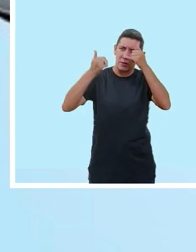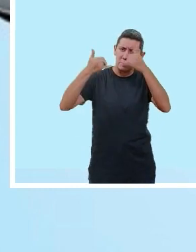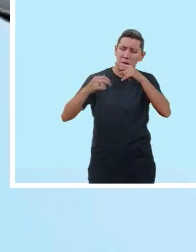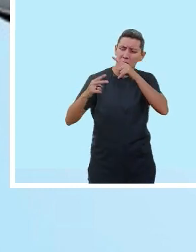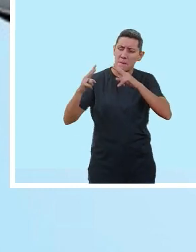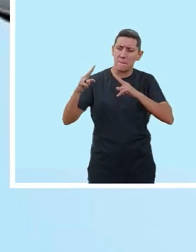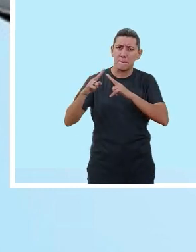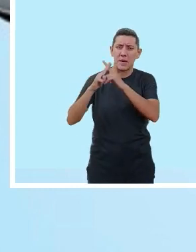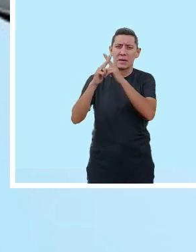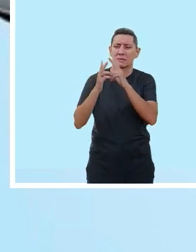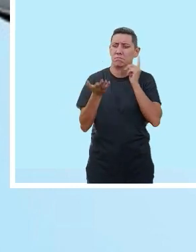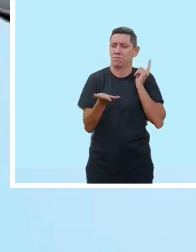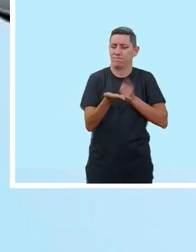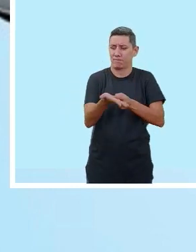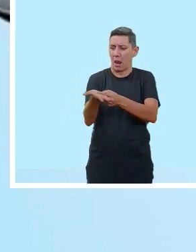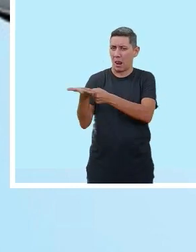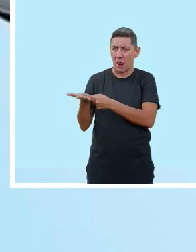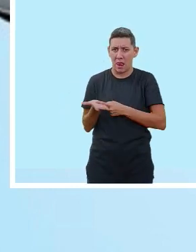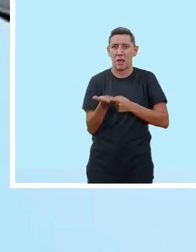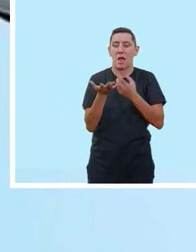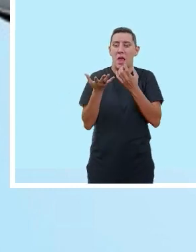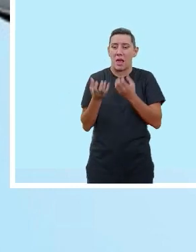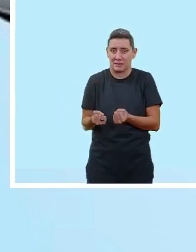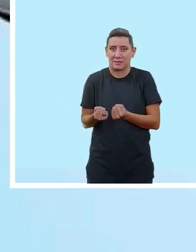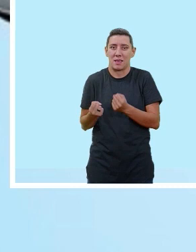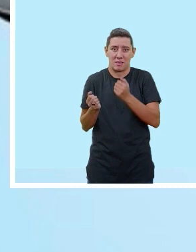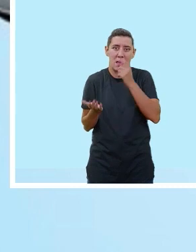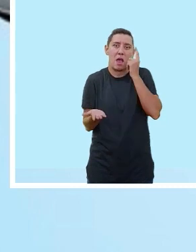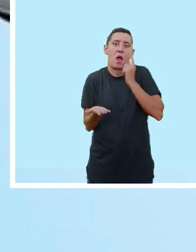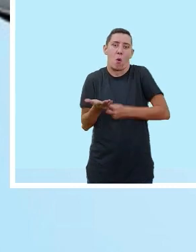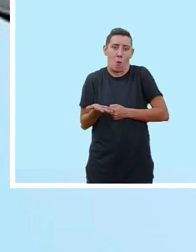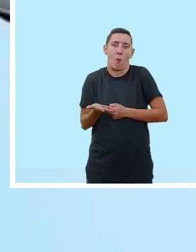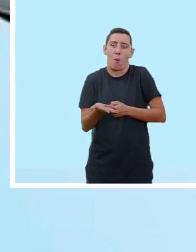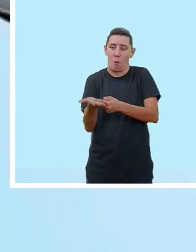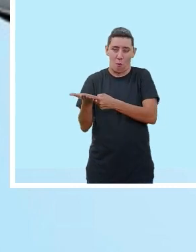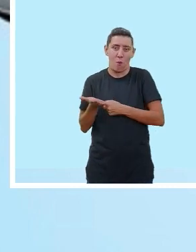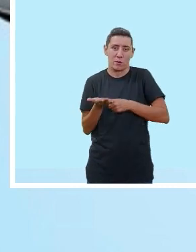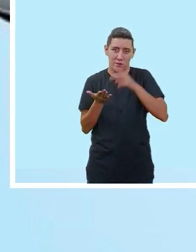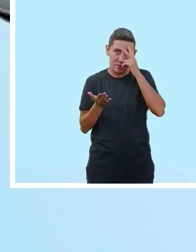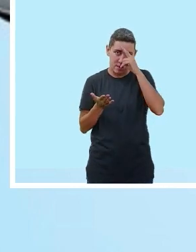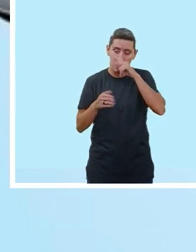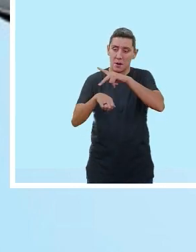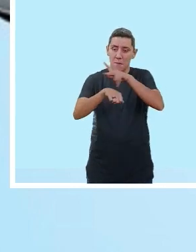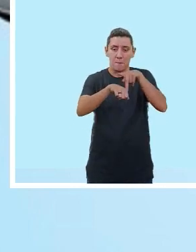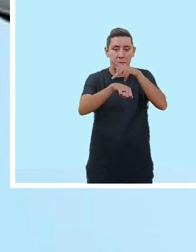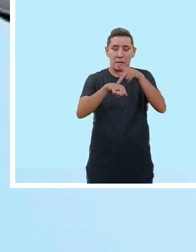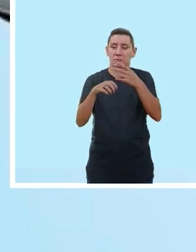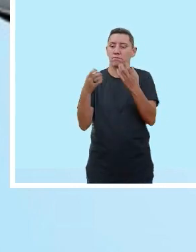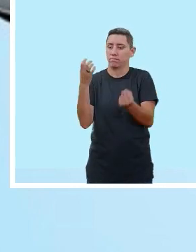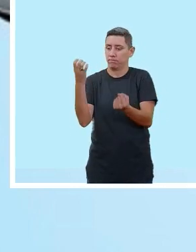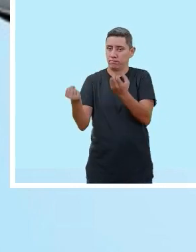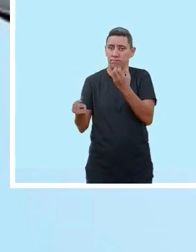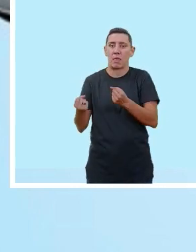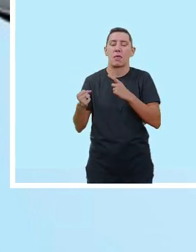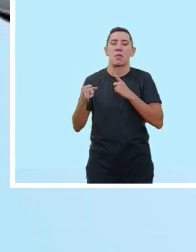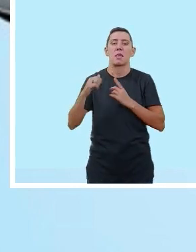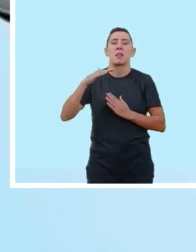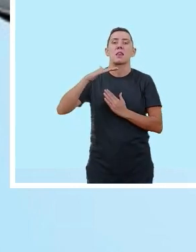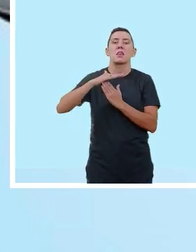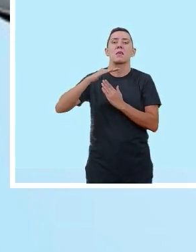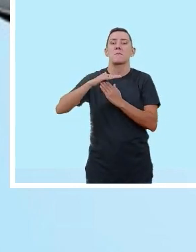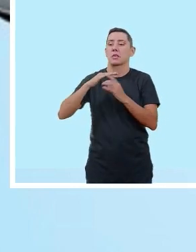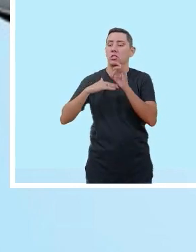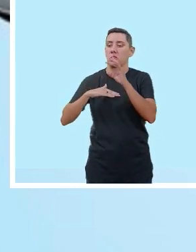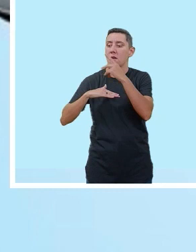emissão por cada país, né? E você tem países que atingem o seu limite em função da sua